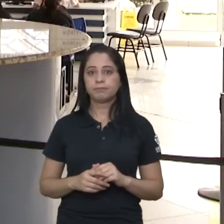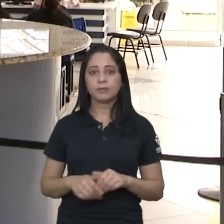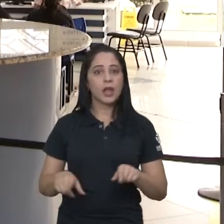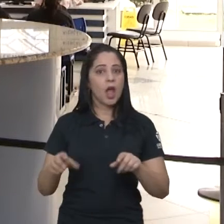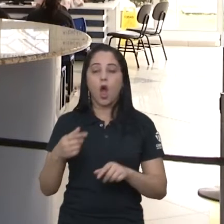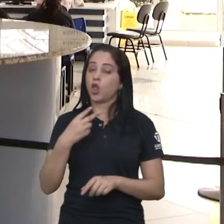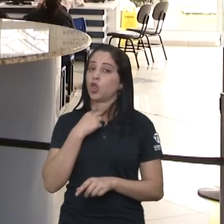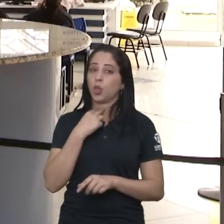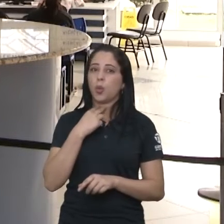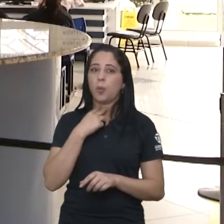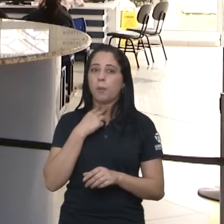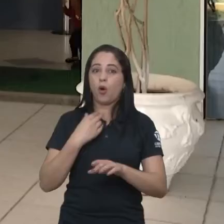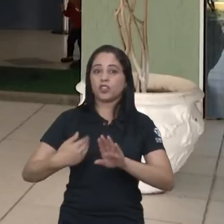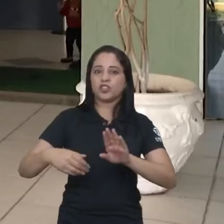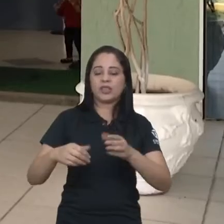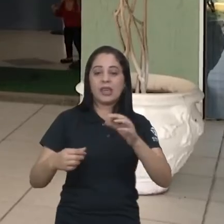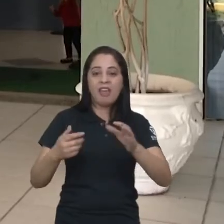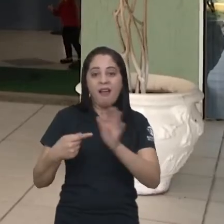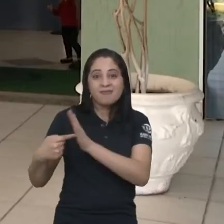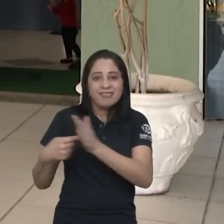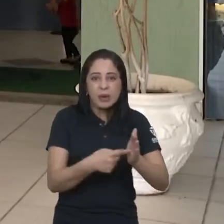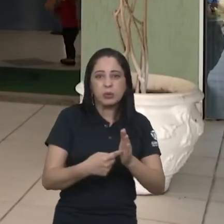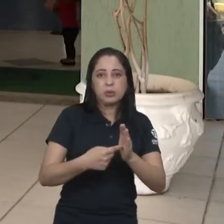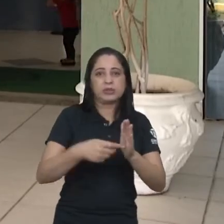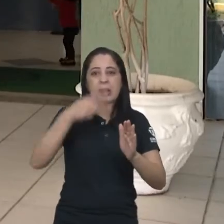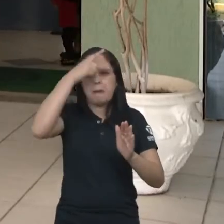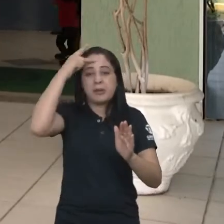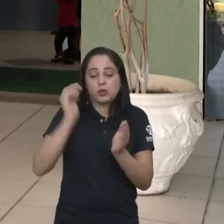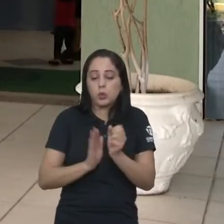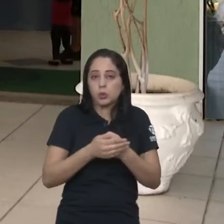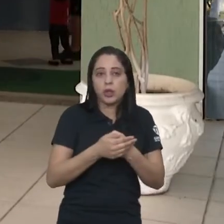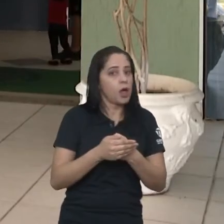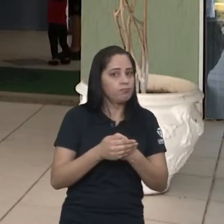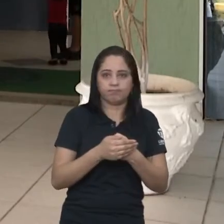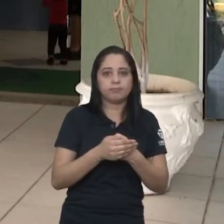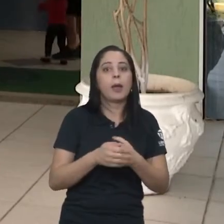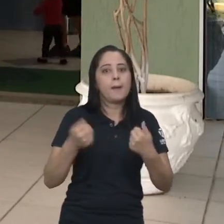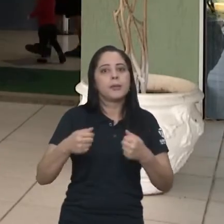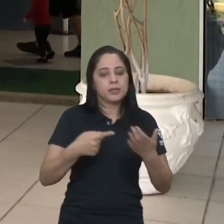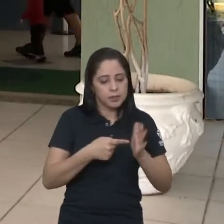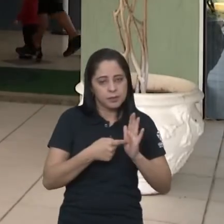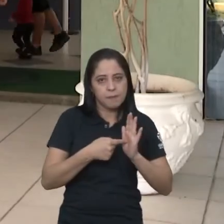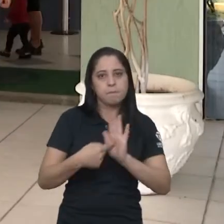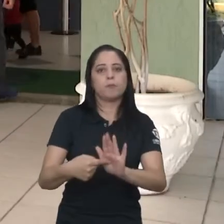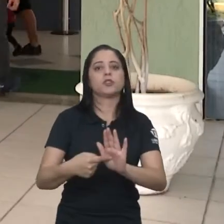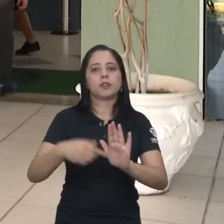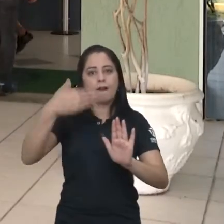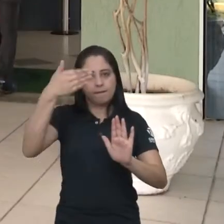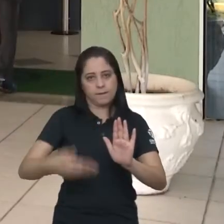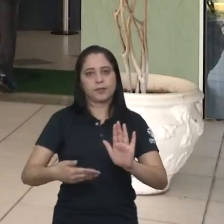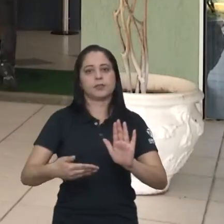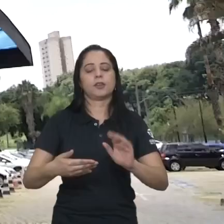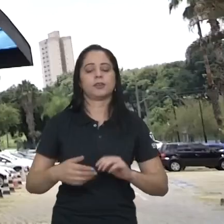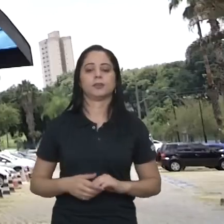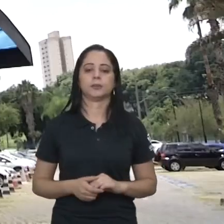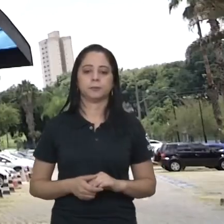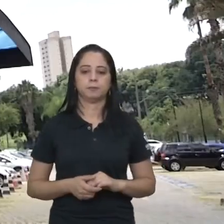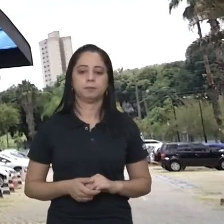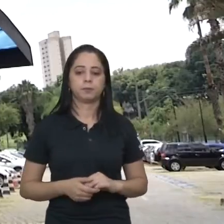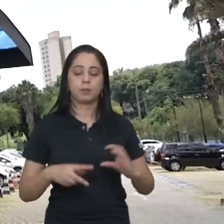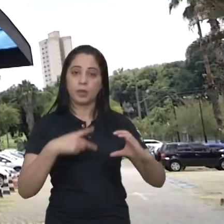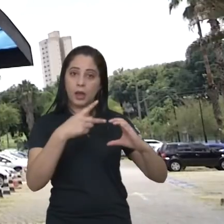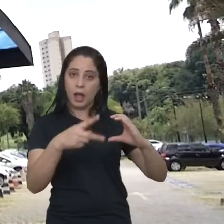são aceitas denúncias anônimas e todas as investigações tramitam sob sigilo determinado por lei.